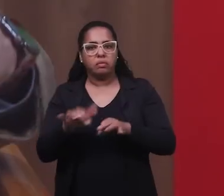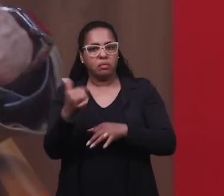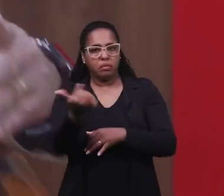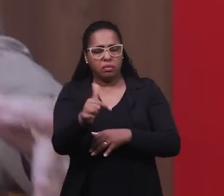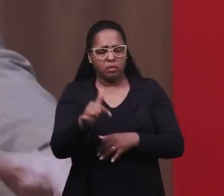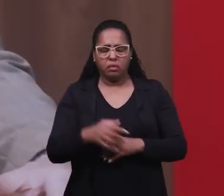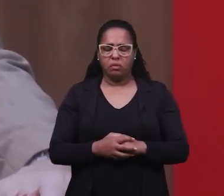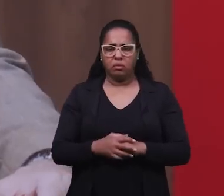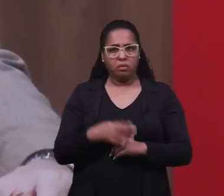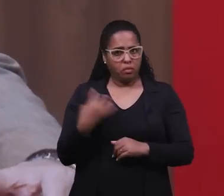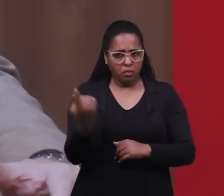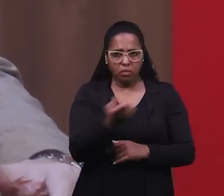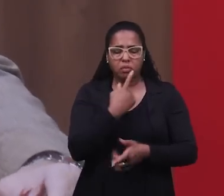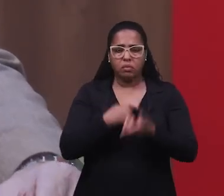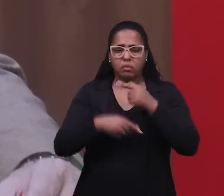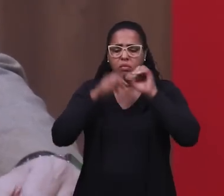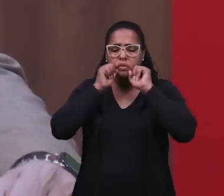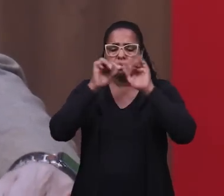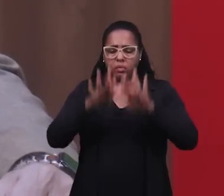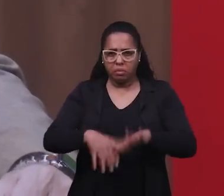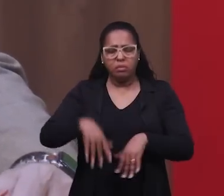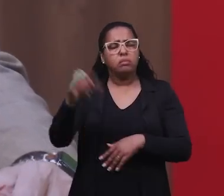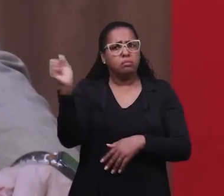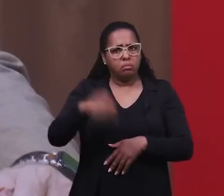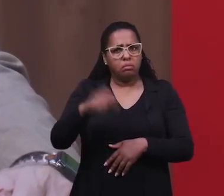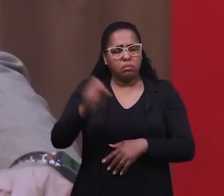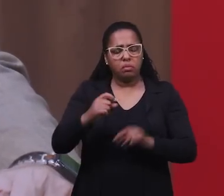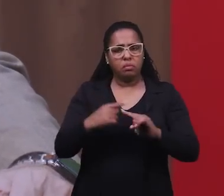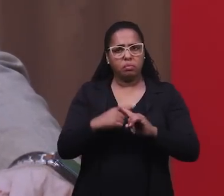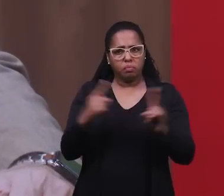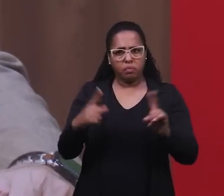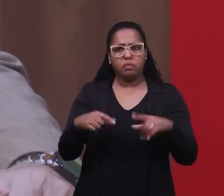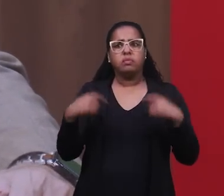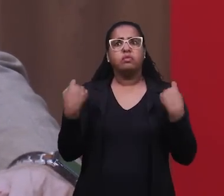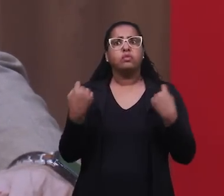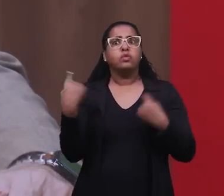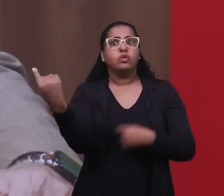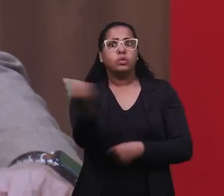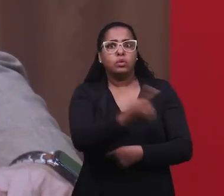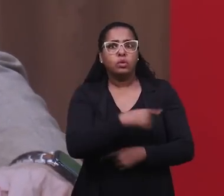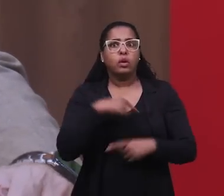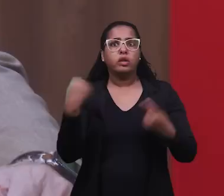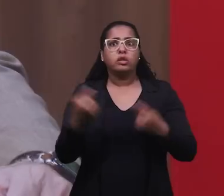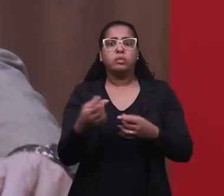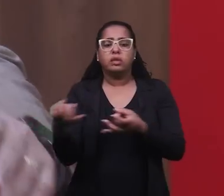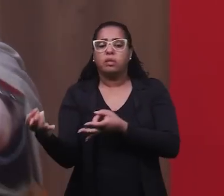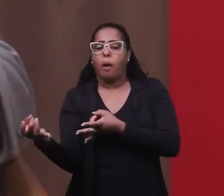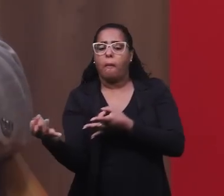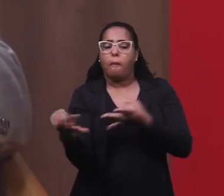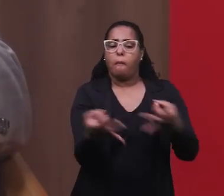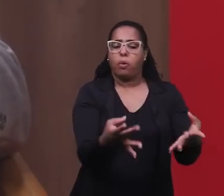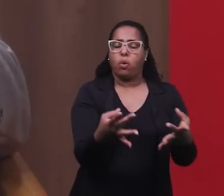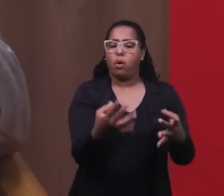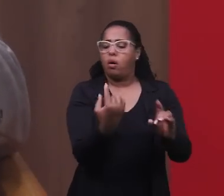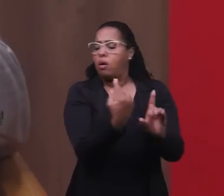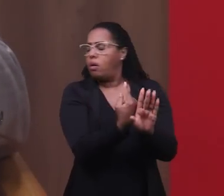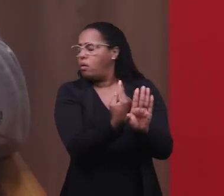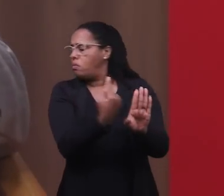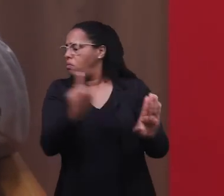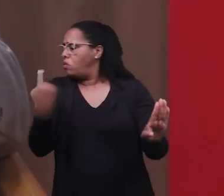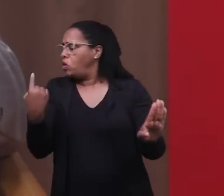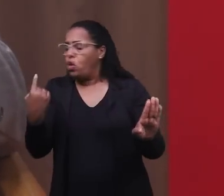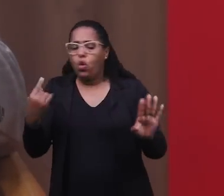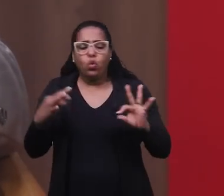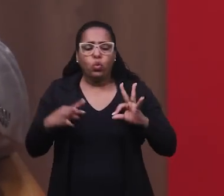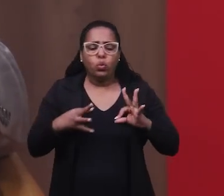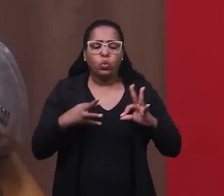Então nós queremos a bênção? Queremos, claro. Então precisamos então nos afastar de tudo aquilo